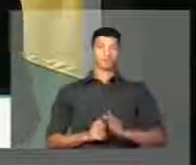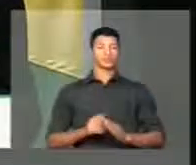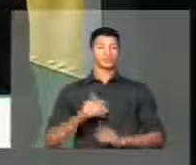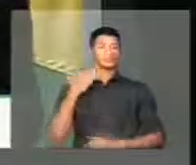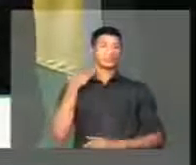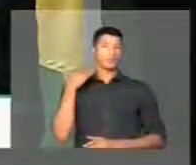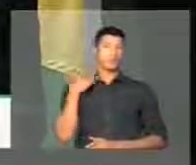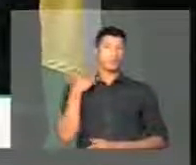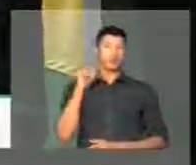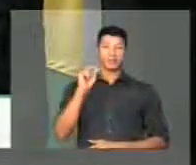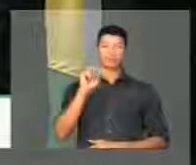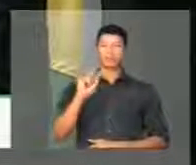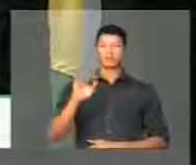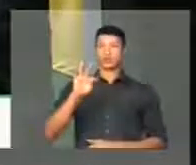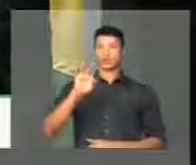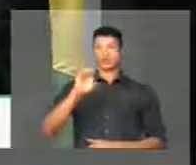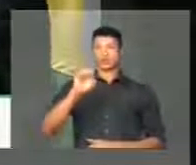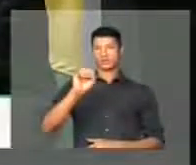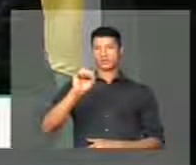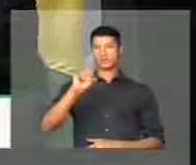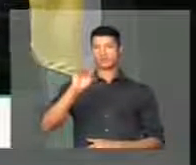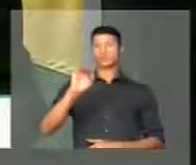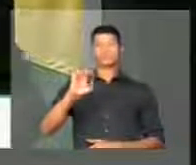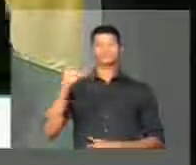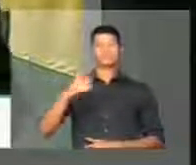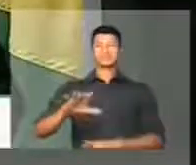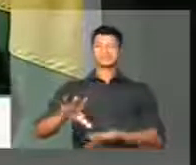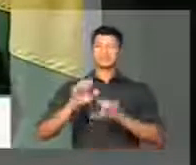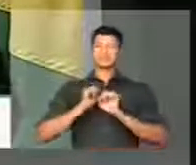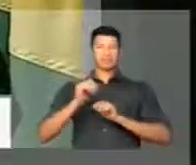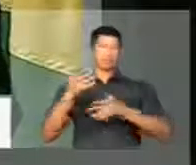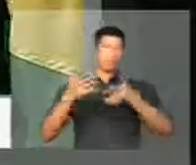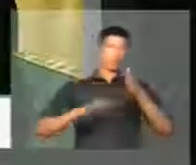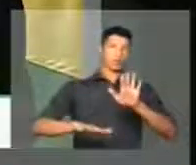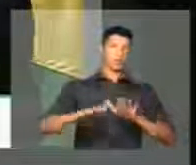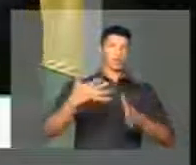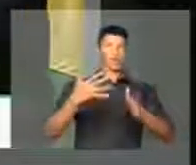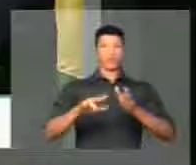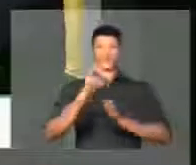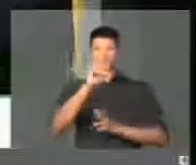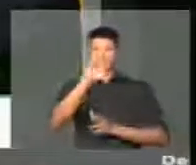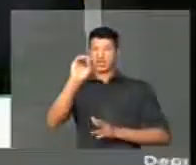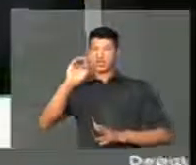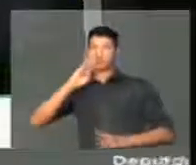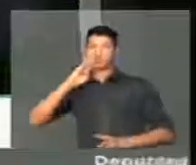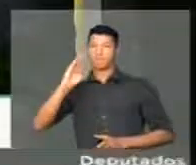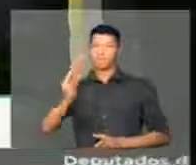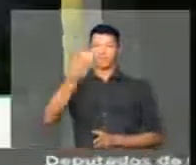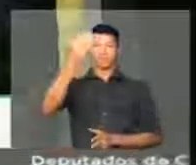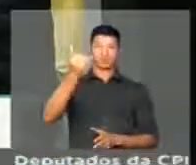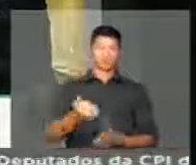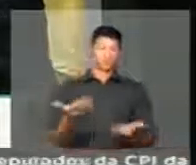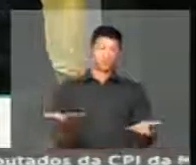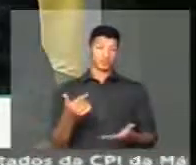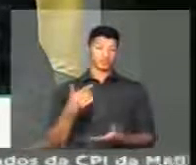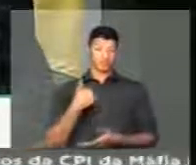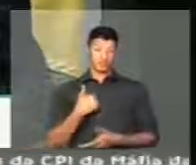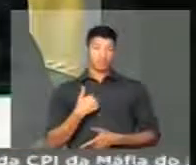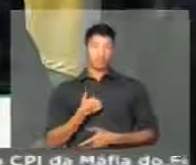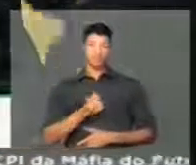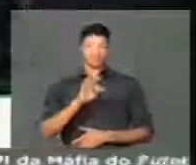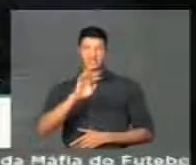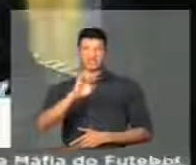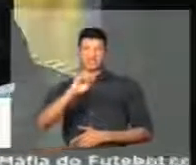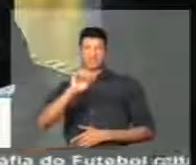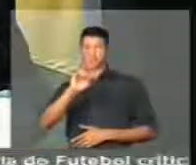Um banco que o Tesouro teve que capitalizar em torno de 500 bilhões. Dinheiro que o Tesouro